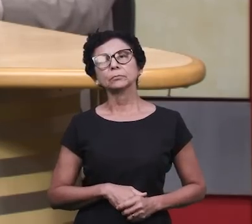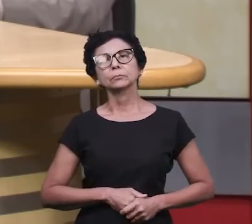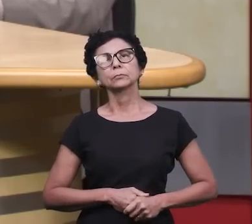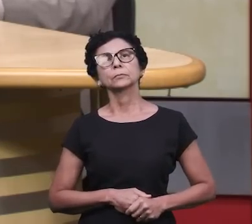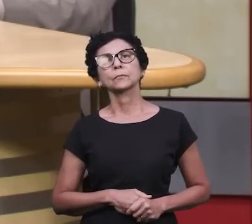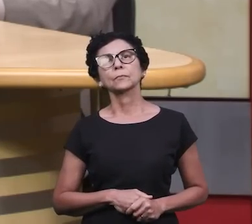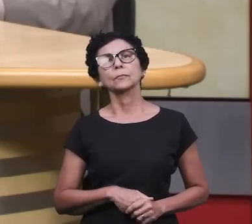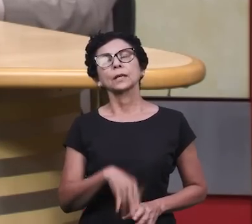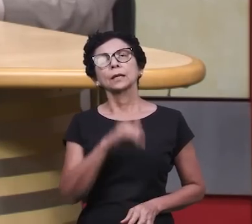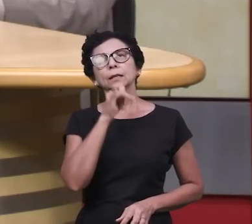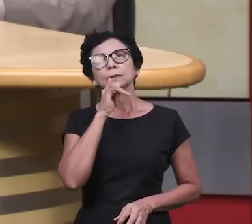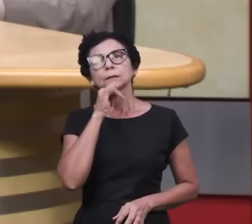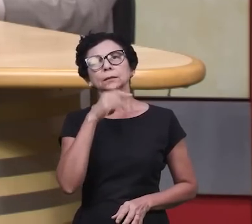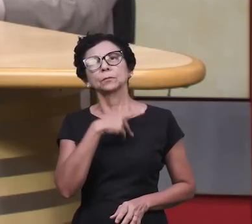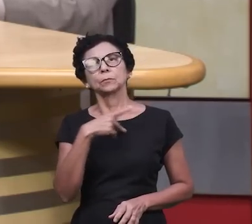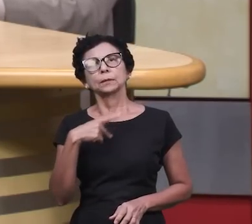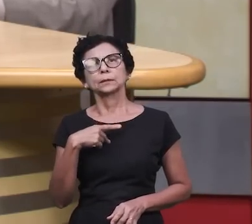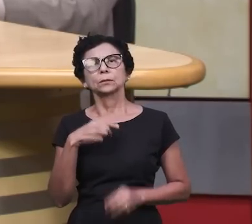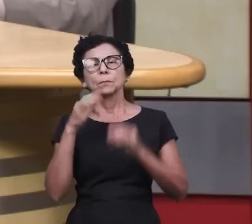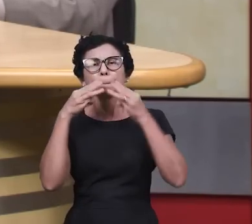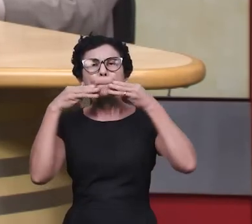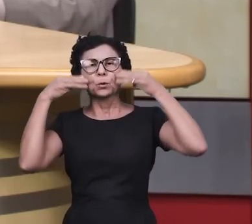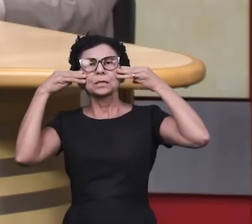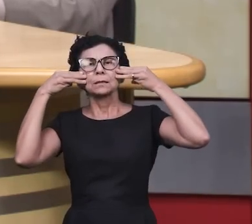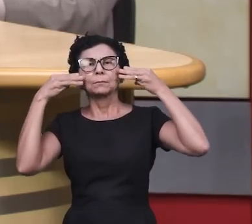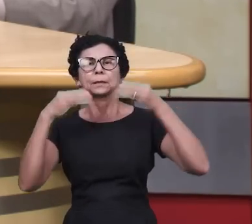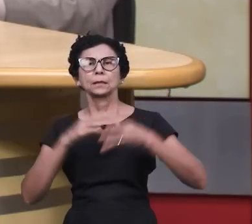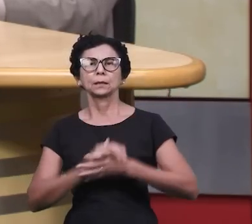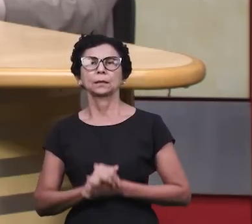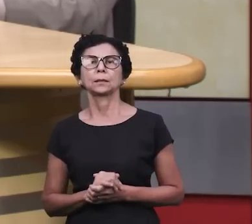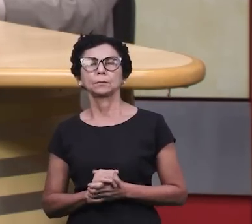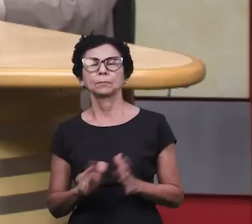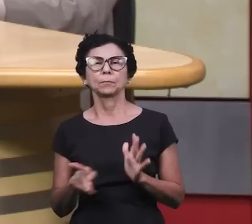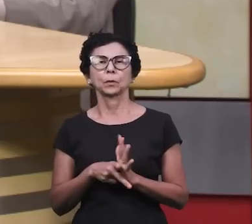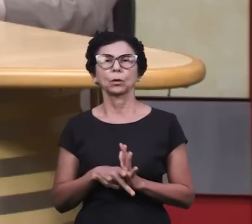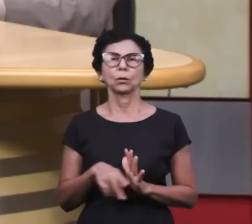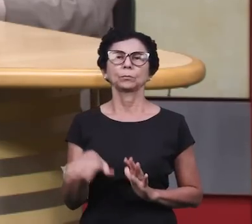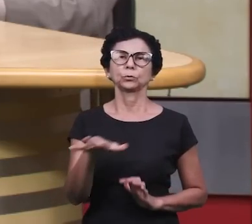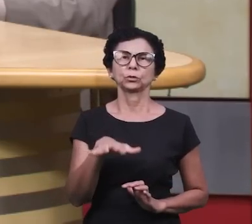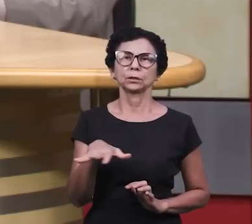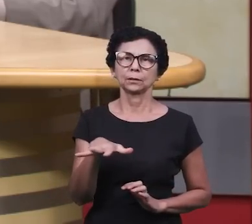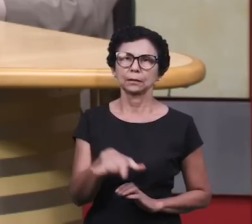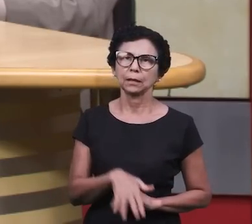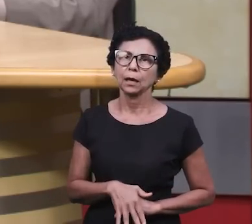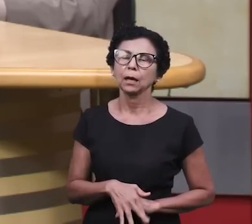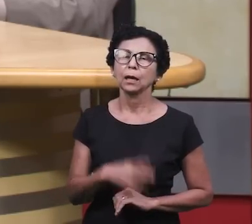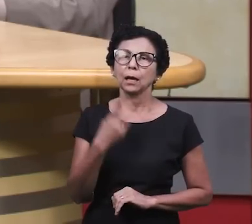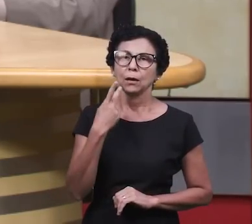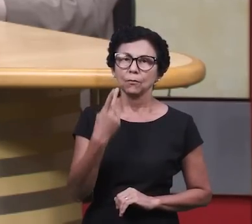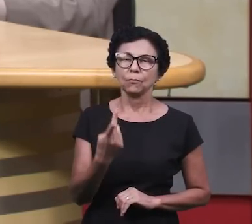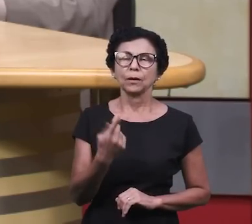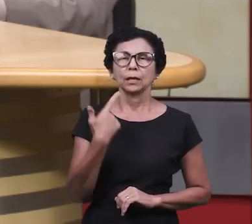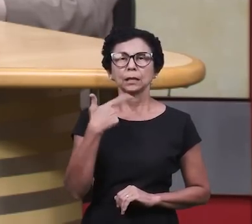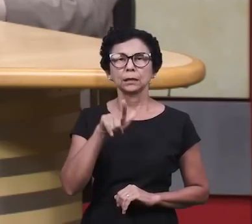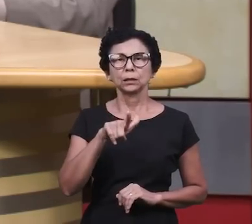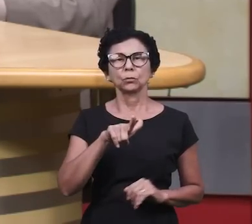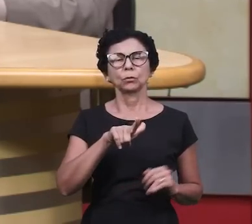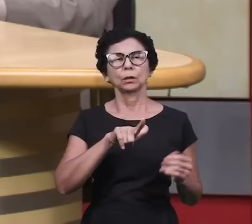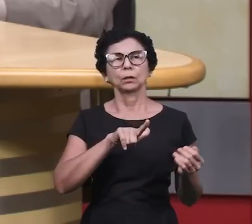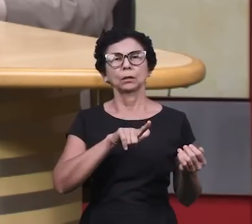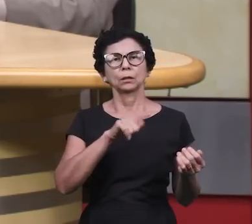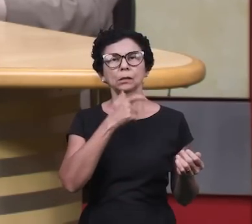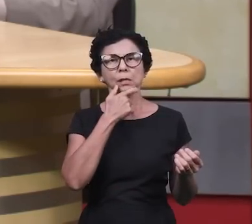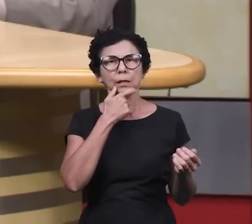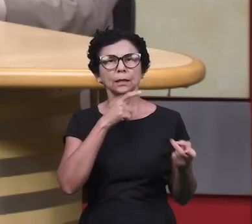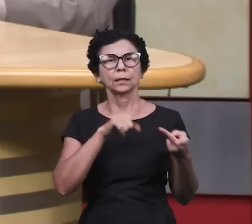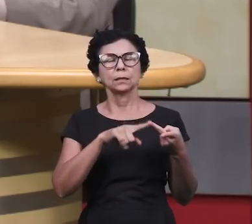eles são bem... Nós temos, por exemplo, um pastor em Moçambique, que ele é moçambicano. Aquele pastor, ele fala inglês, fala francês